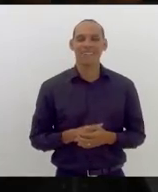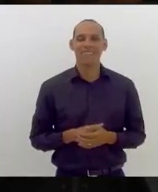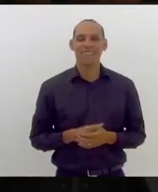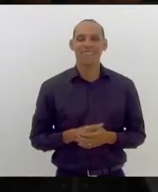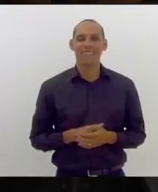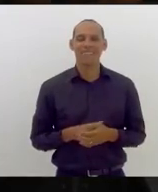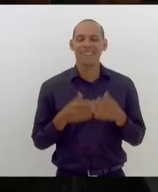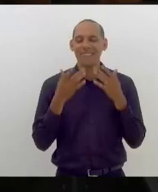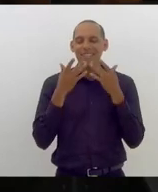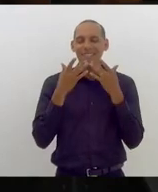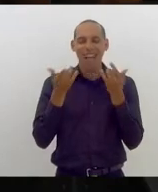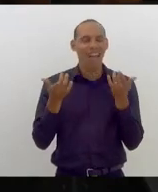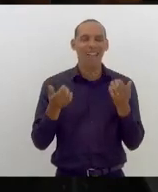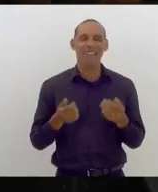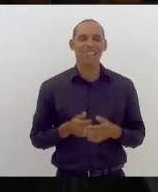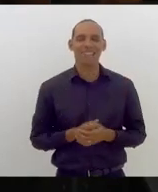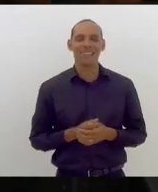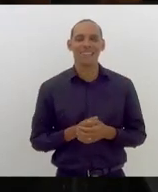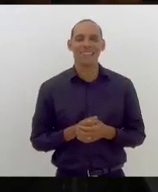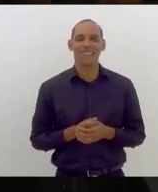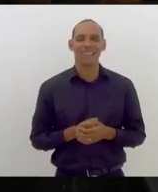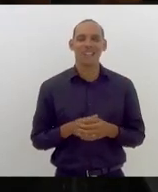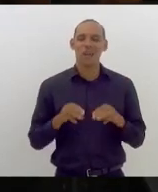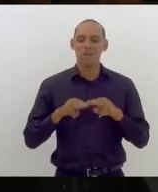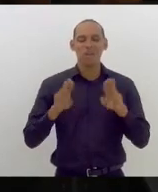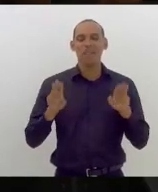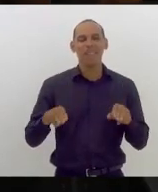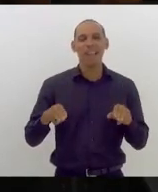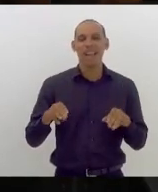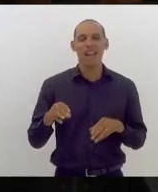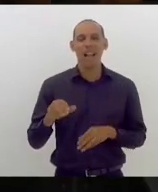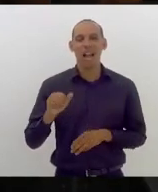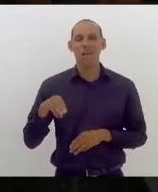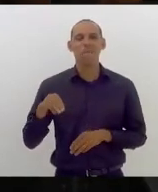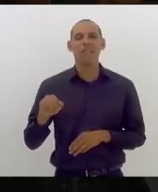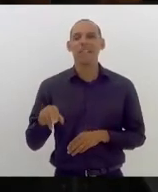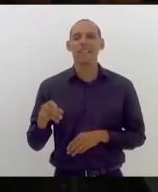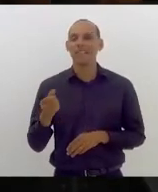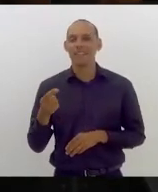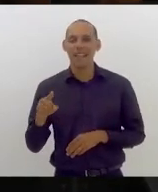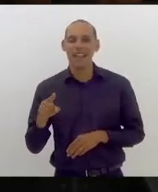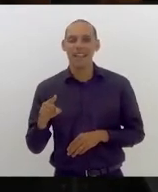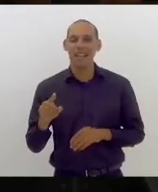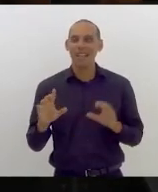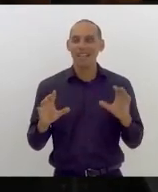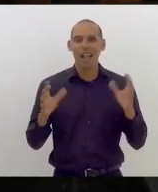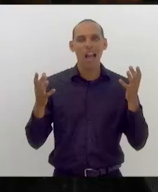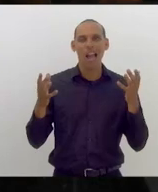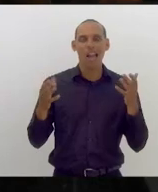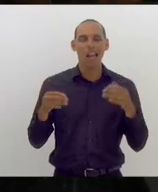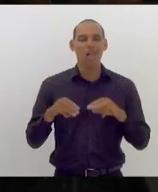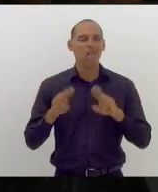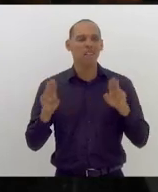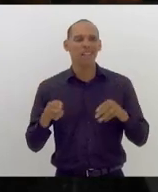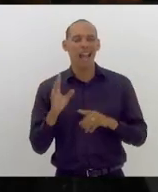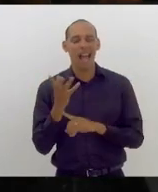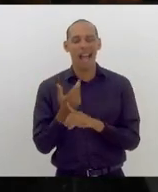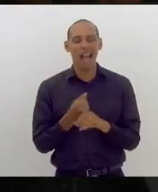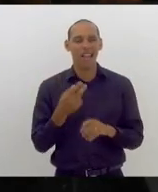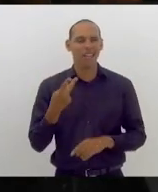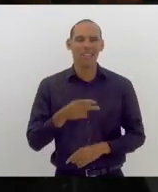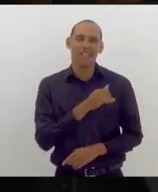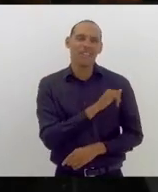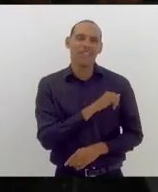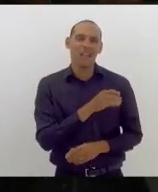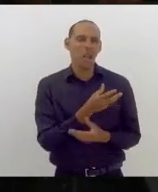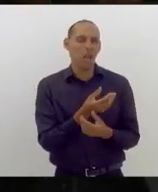num teatro, no Museu do Amanhã, na inauguração do Museu de Arte do Rio, que a gente teve a oportunidade de fazer, e pouca